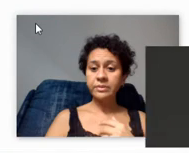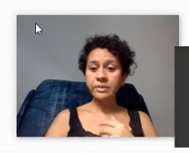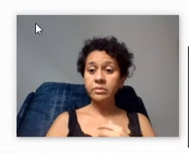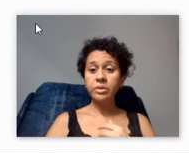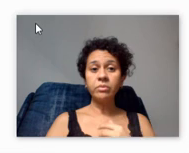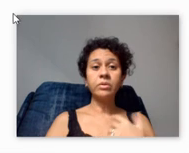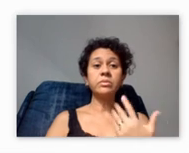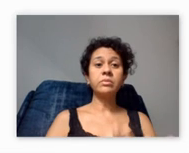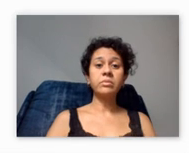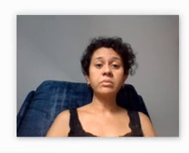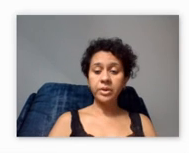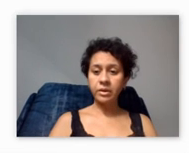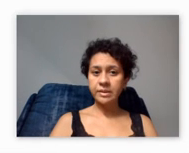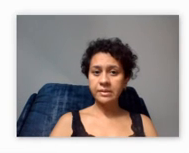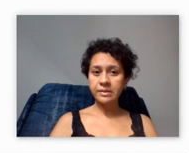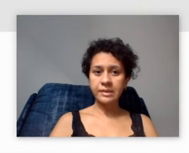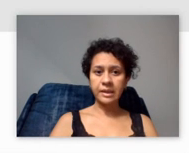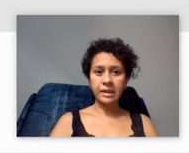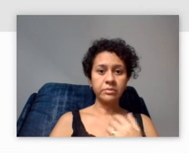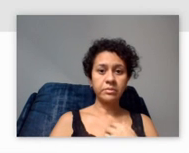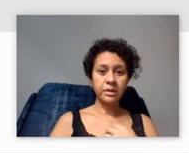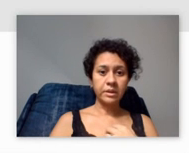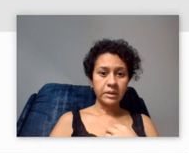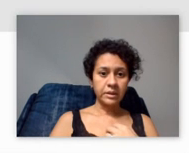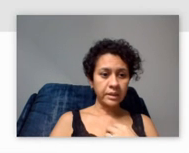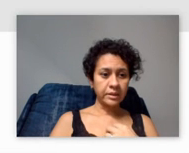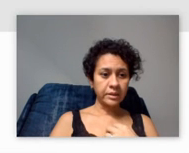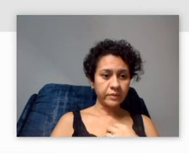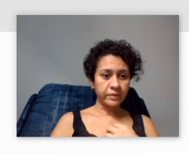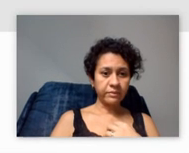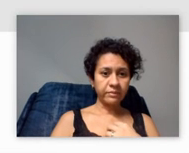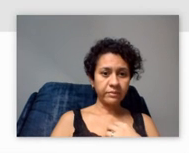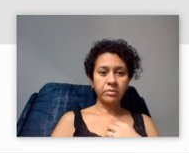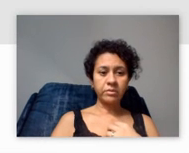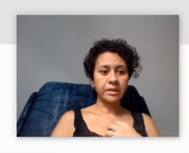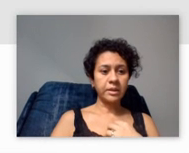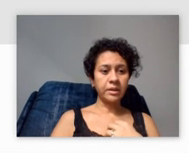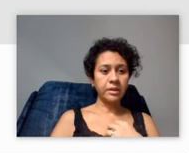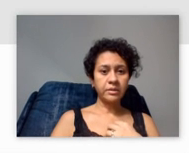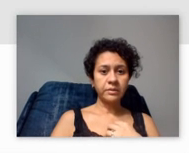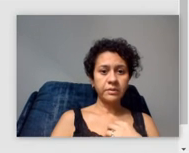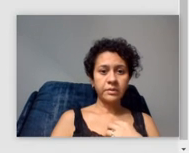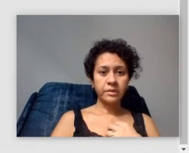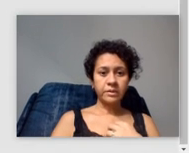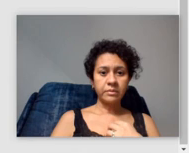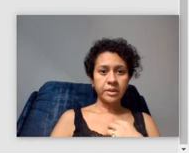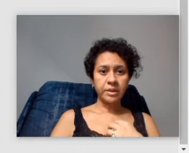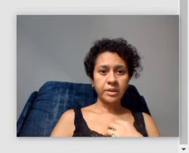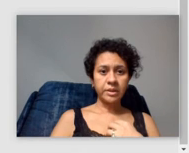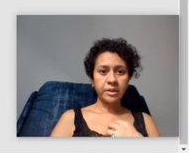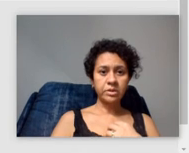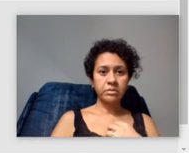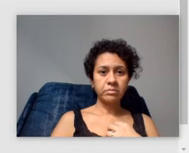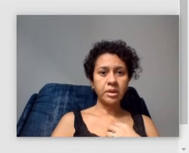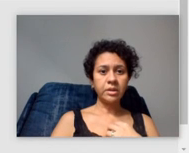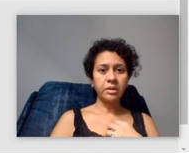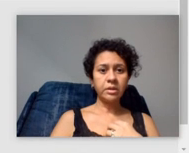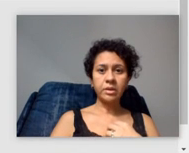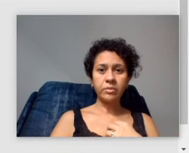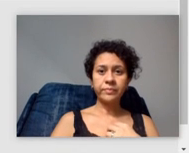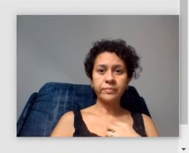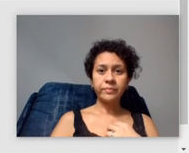mais avançado, e o outro um pouquinho mais avançado, né? Deixa eu ver se ele vai colocar aqui para